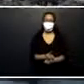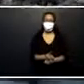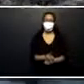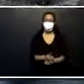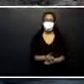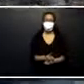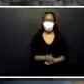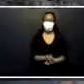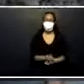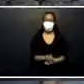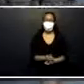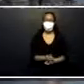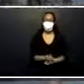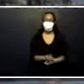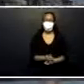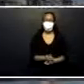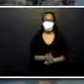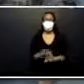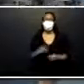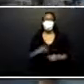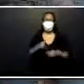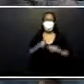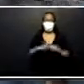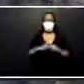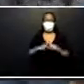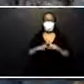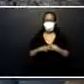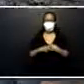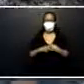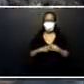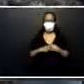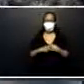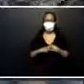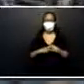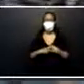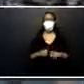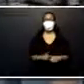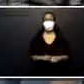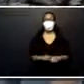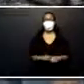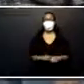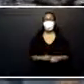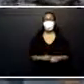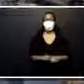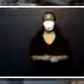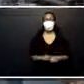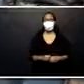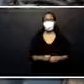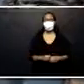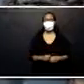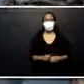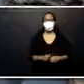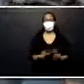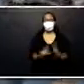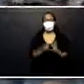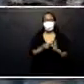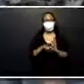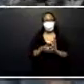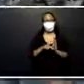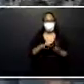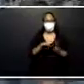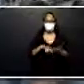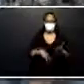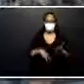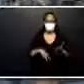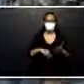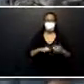os pronomes pessoais e os verbos em primeira pessoa. Seguindo aí o segundo parágrafo.